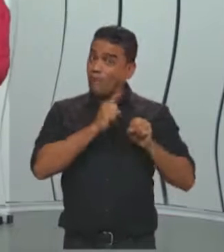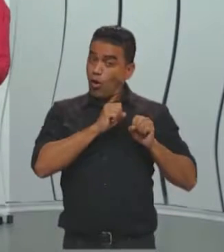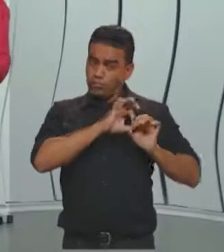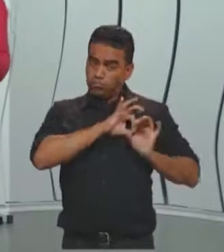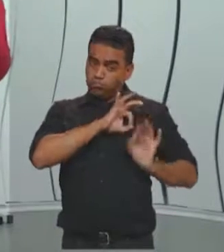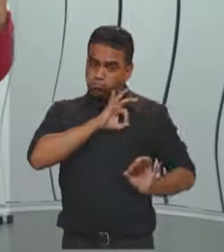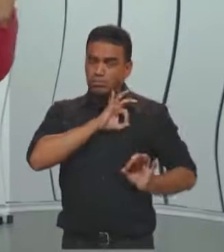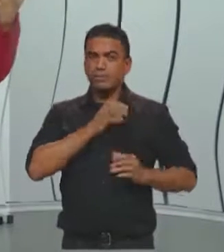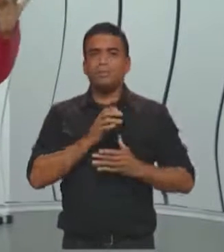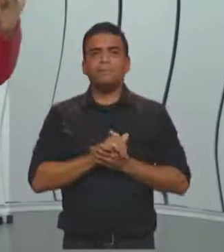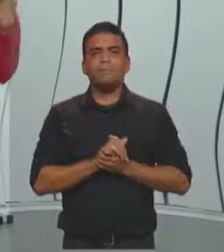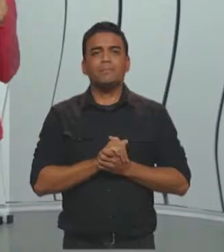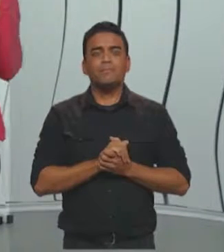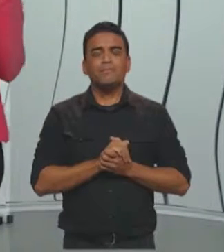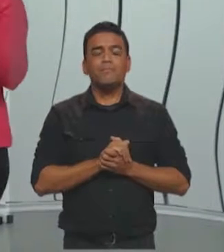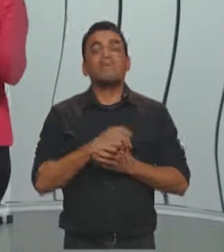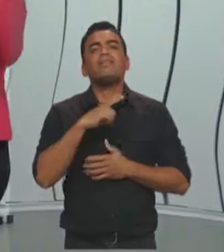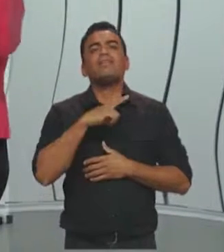também, né, nós temos aí